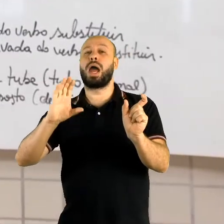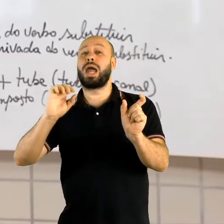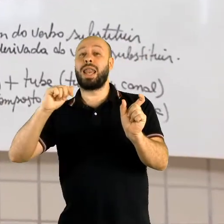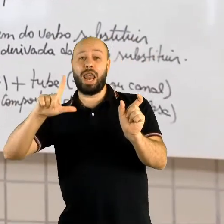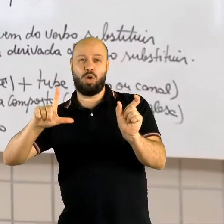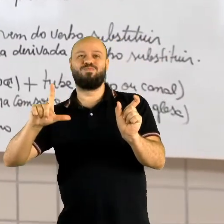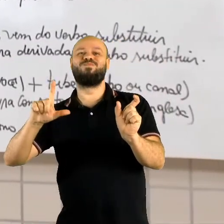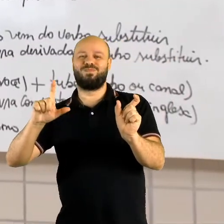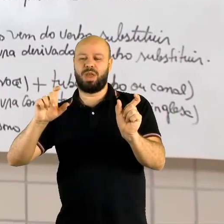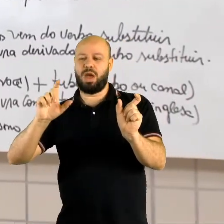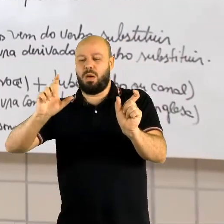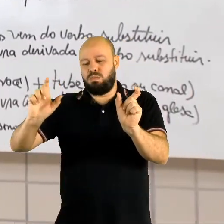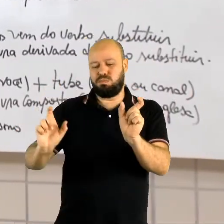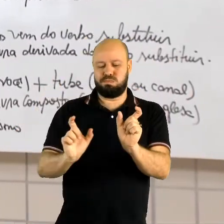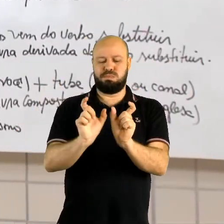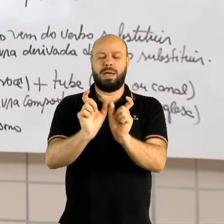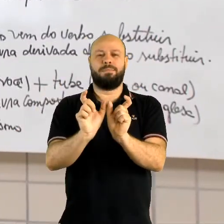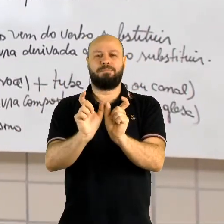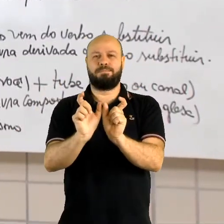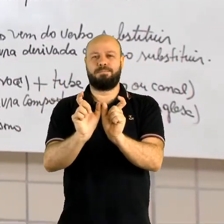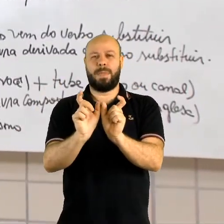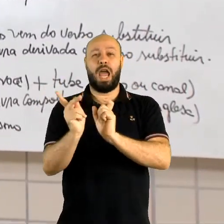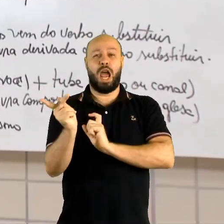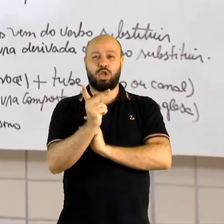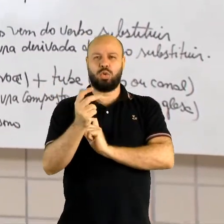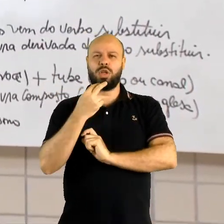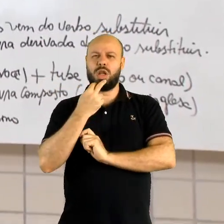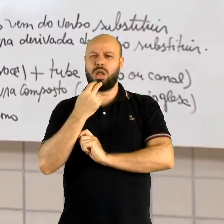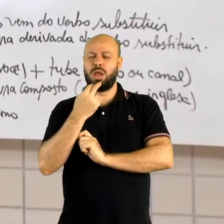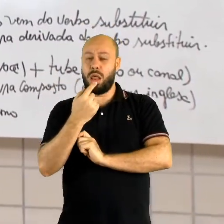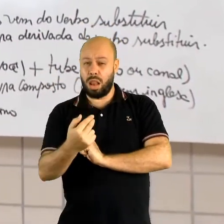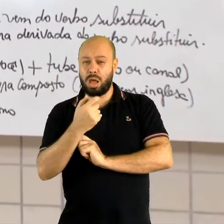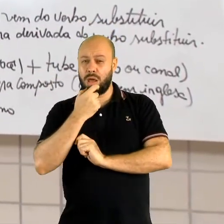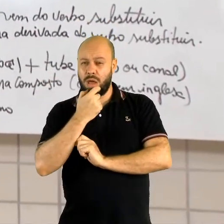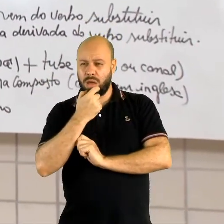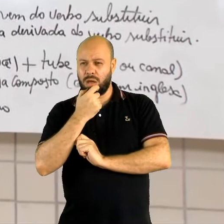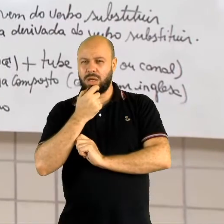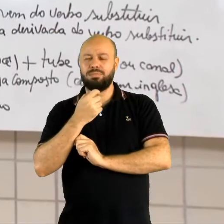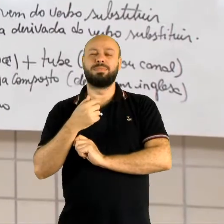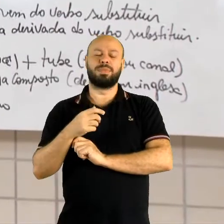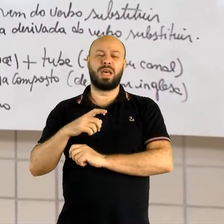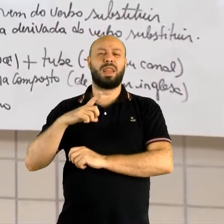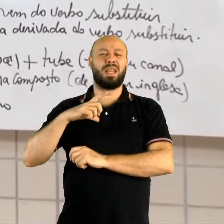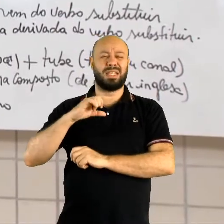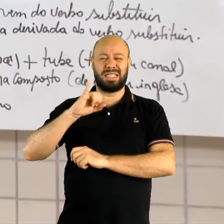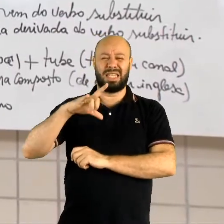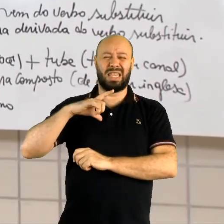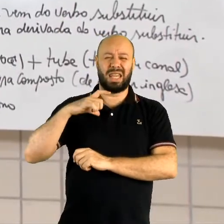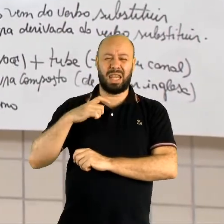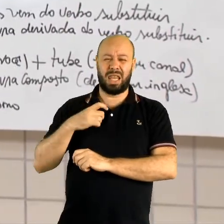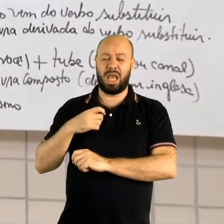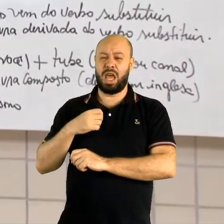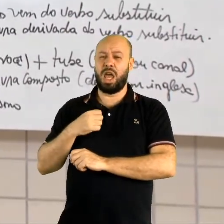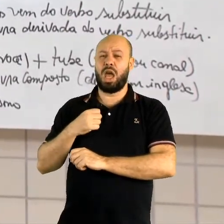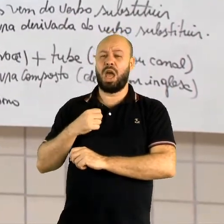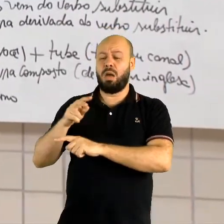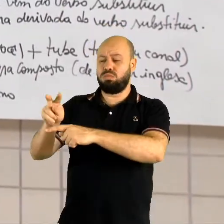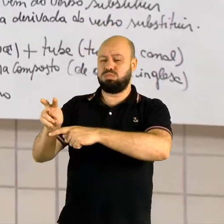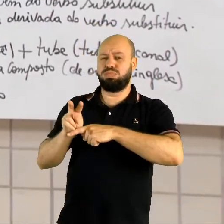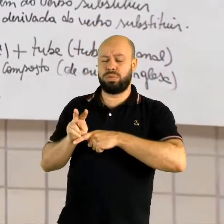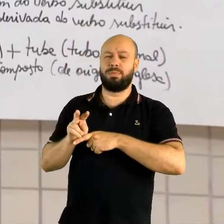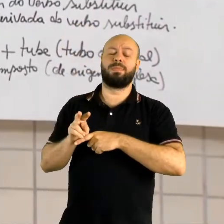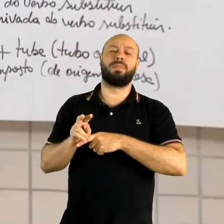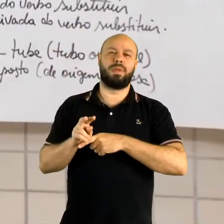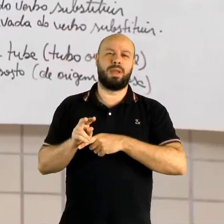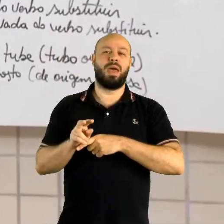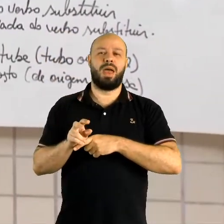Palavra composta, de origem inglesa. E tudo que vem de outra palavra, de outra origem, ela é chamada